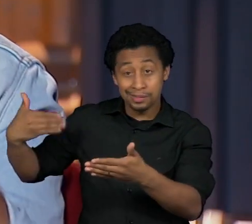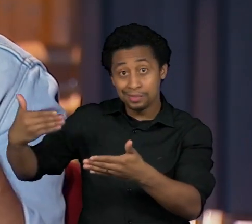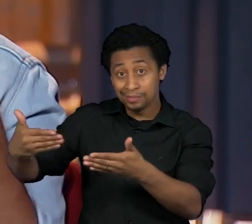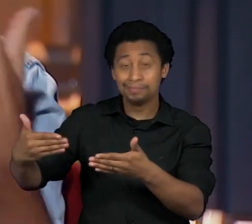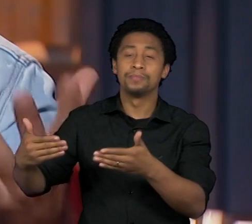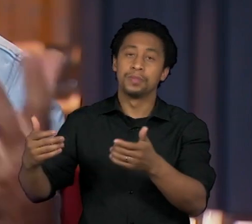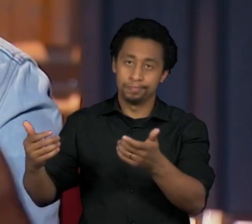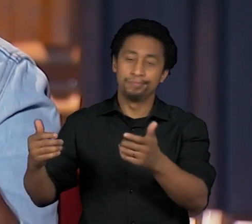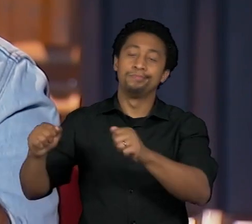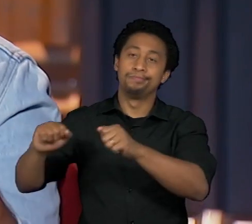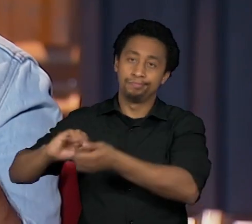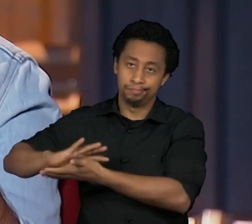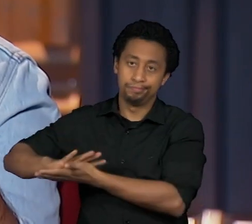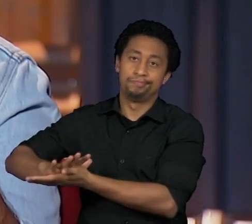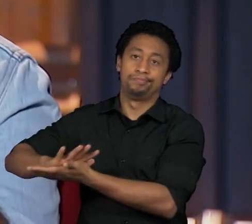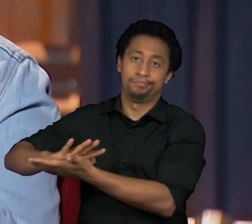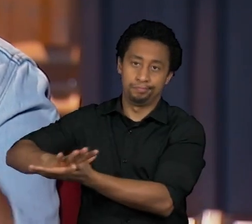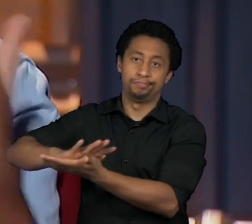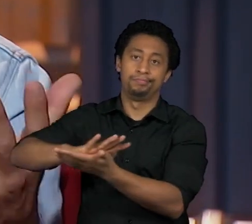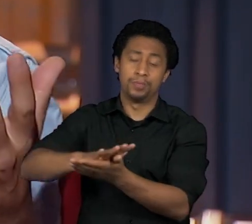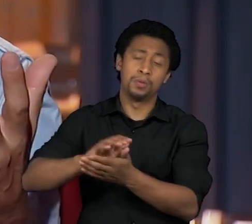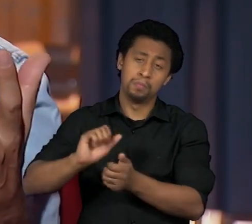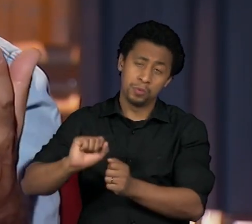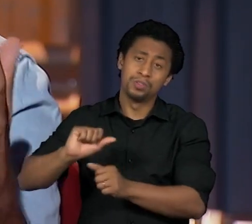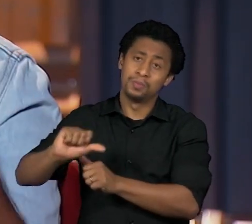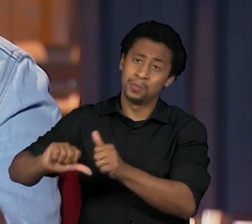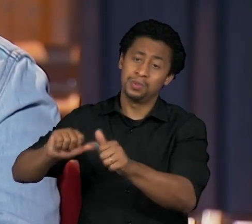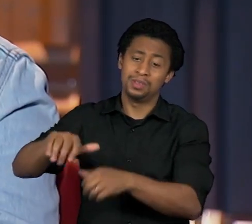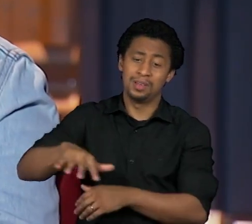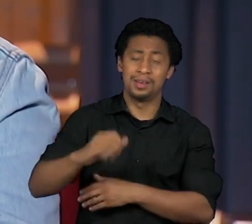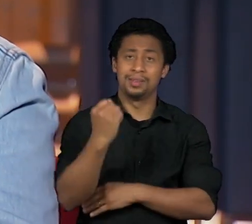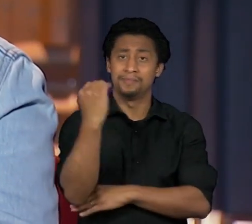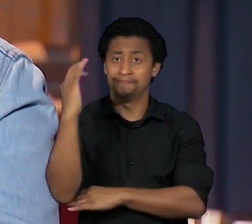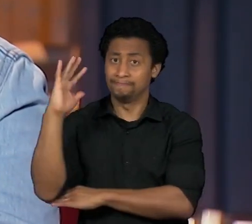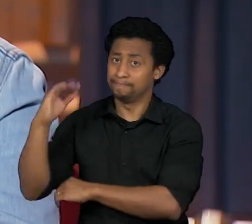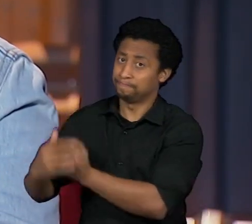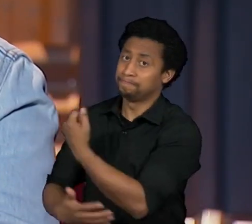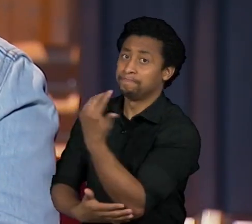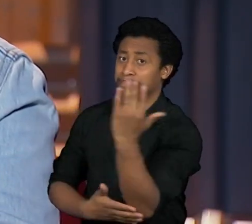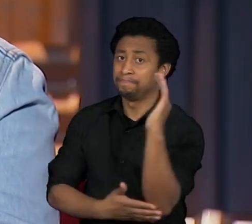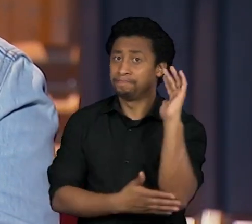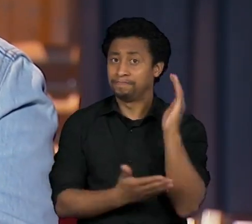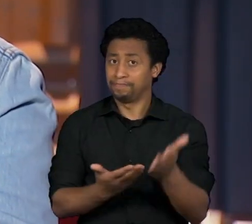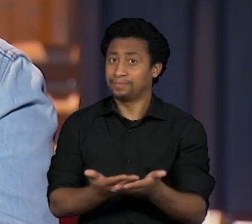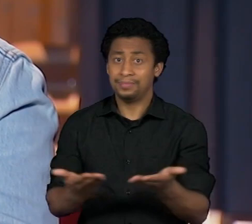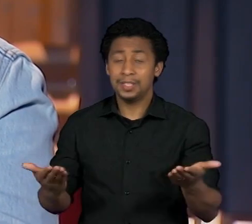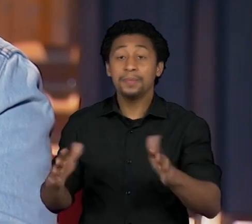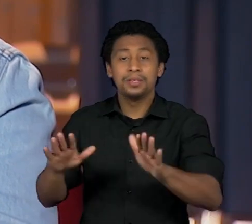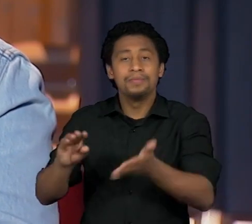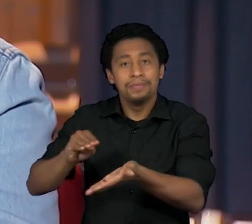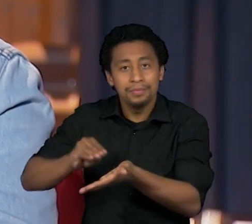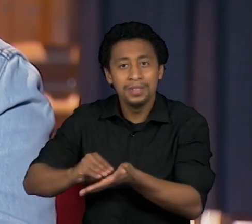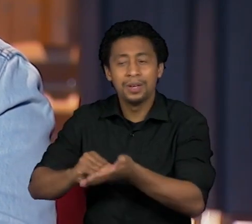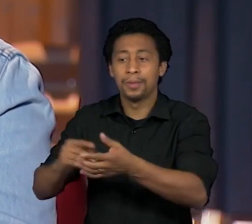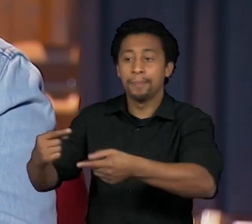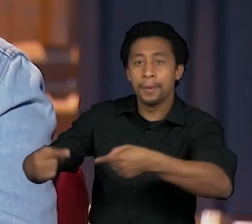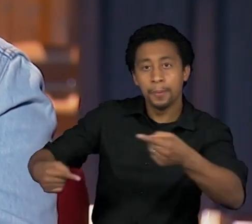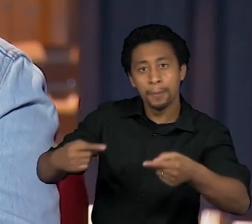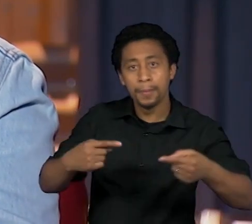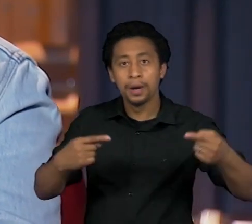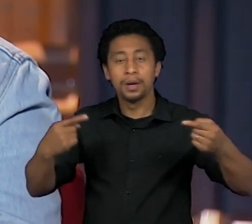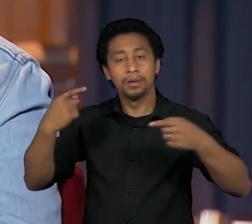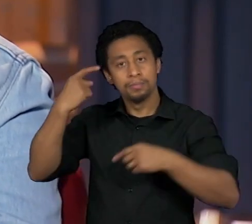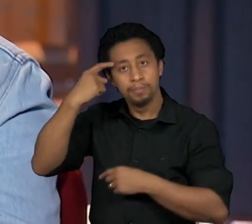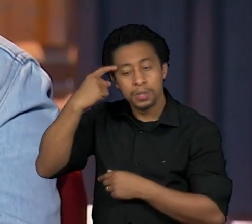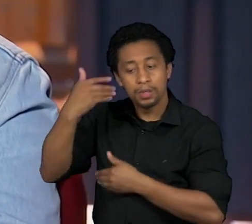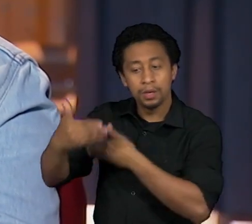está sujeito a todo tipo de alteração ambiental e, na verdade, uma falta de discussão profunda sobre o futuro. Vamos